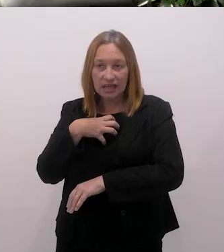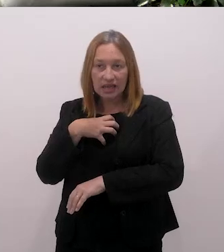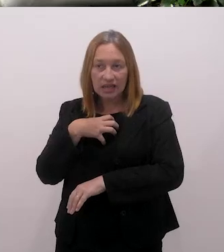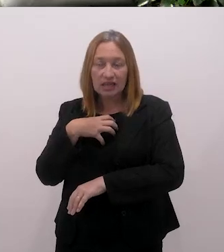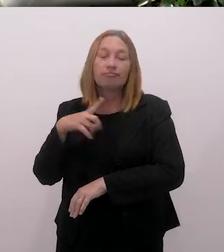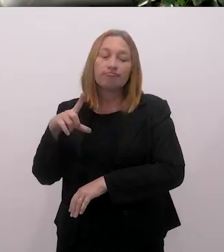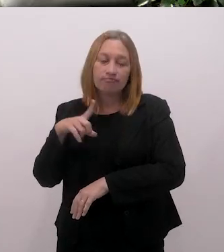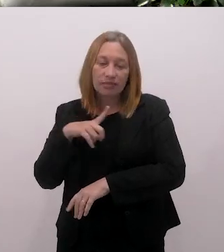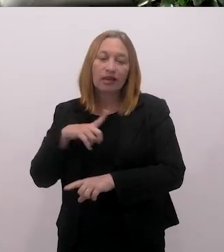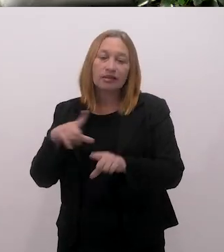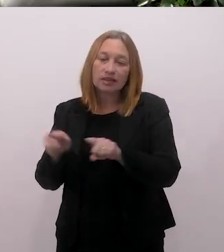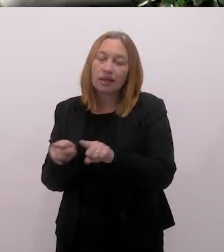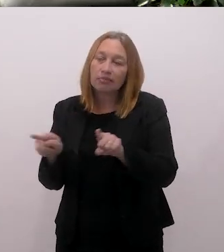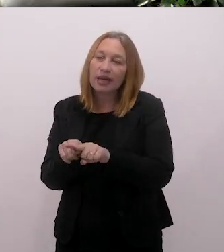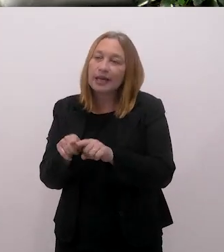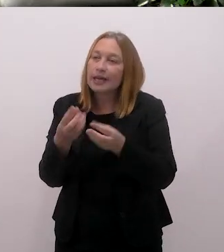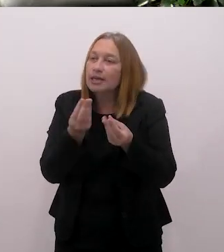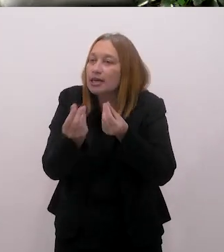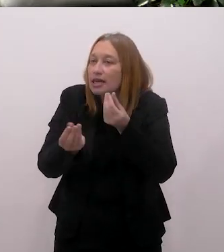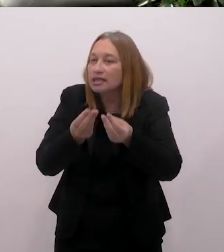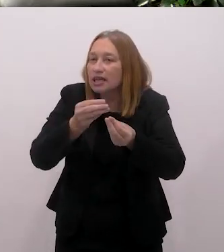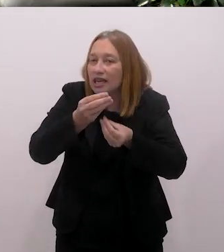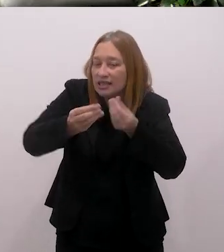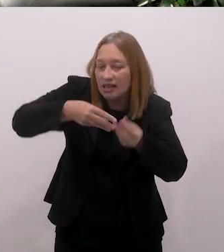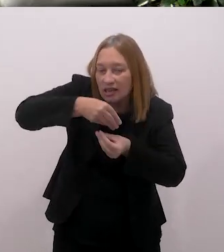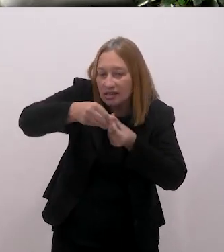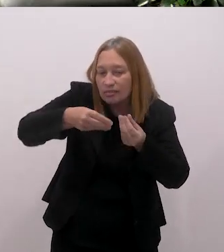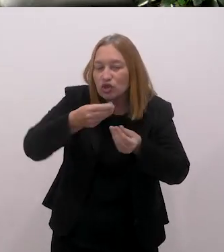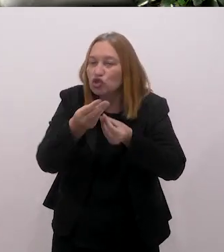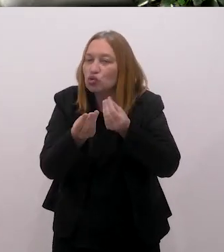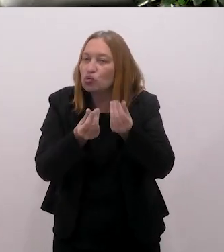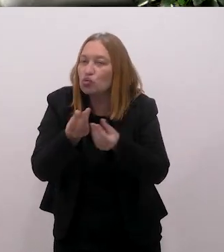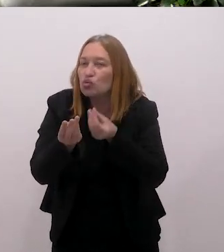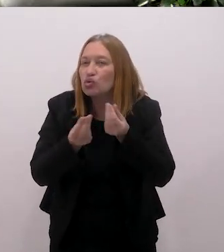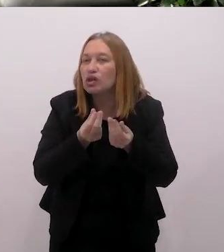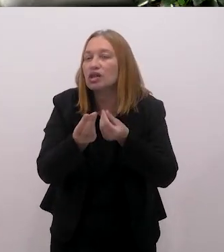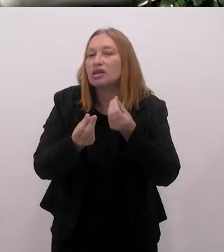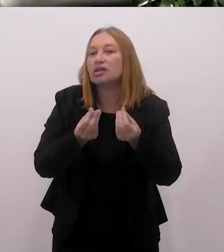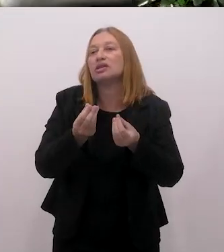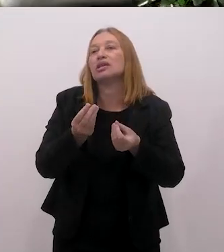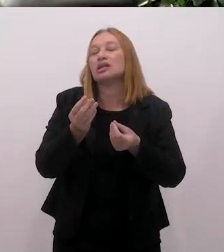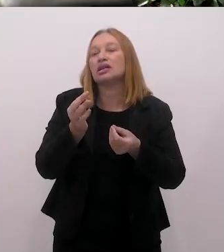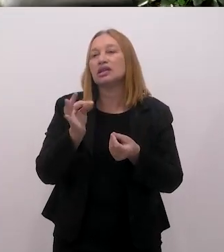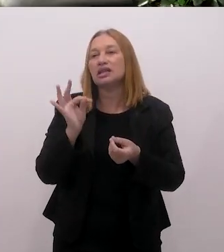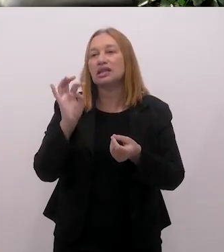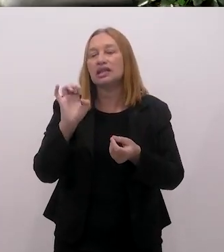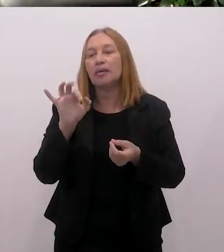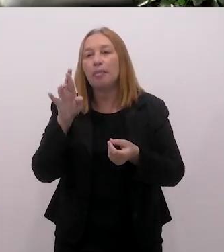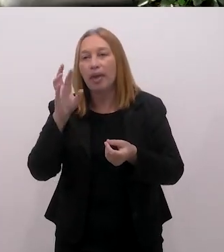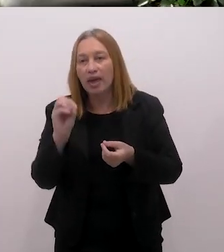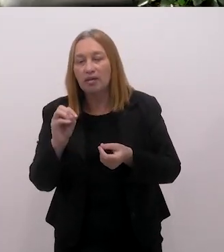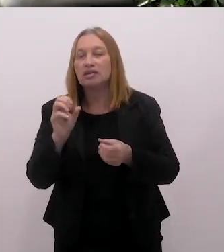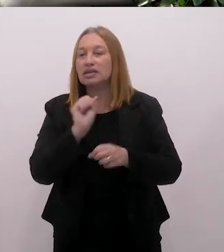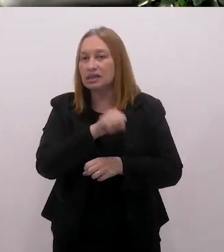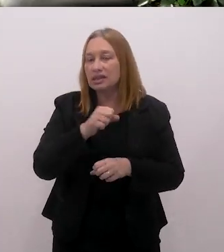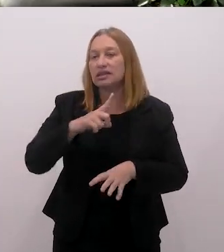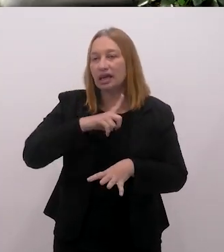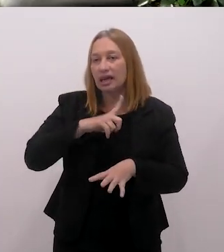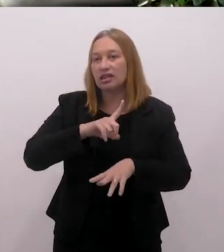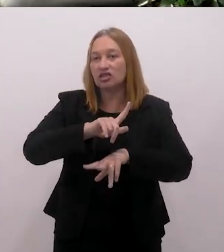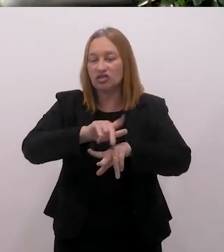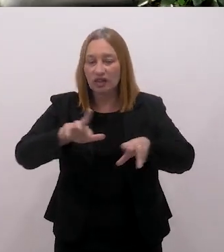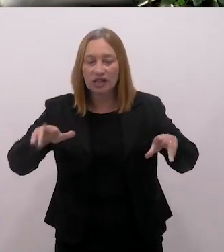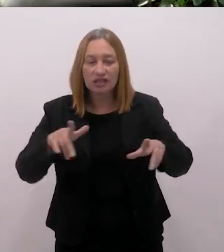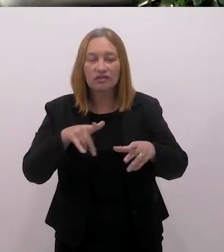comida afro-brasileira tem também essa essência ou esse rastro? Tem, porque você vê que tem